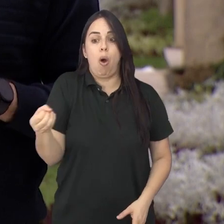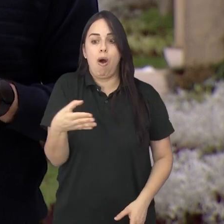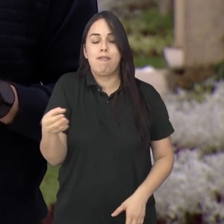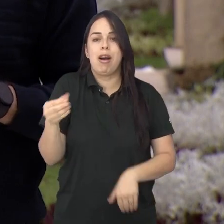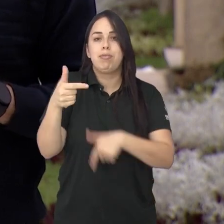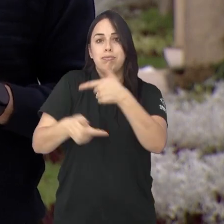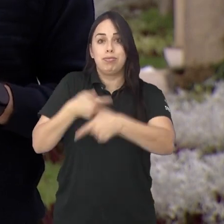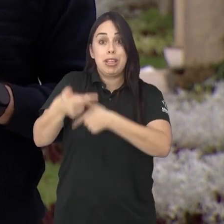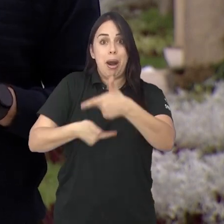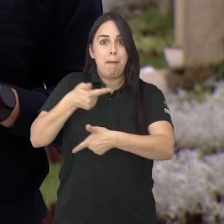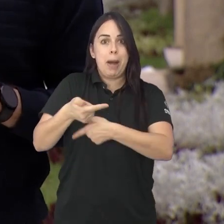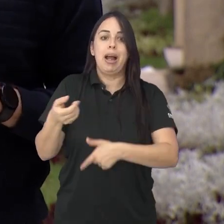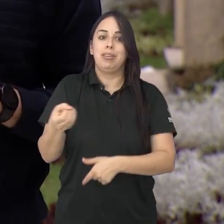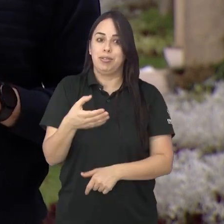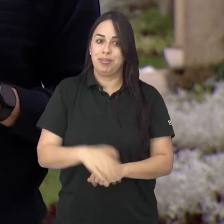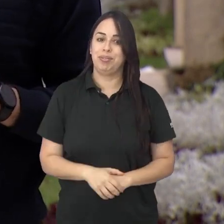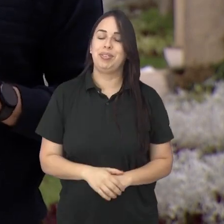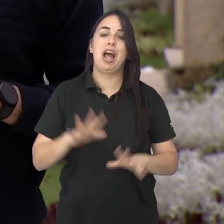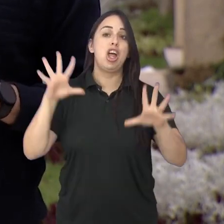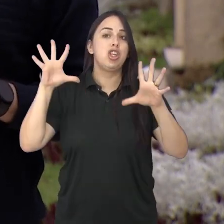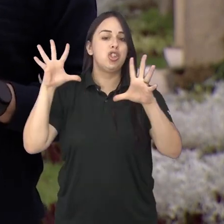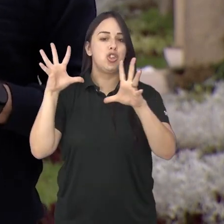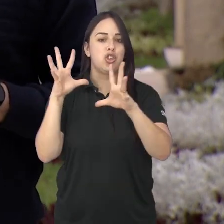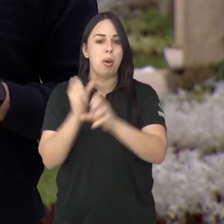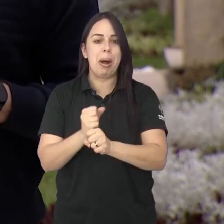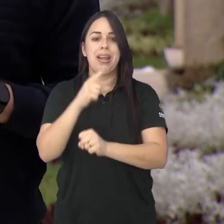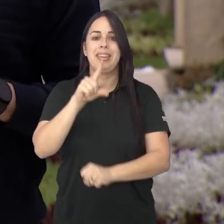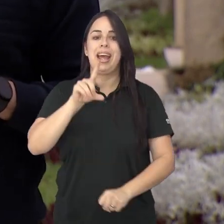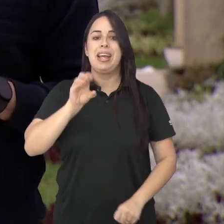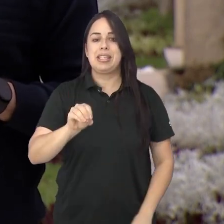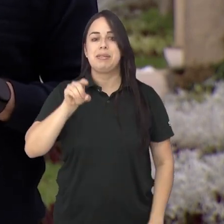1.352 novos postos de trabalho em novembro, somando